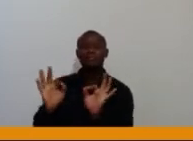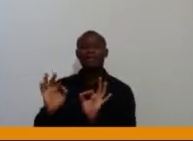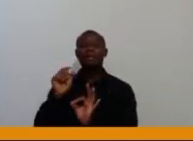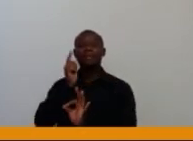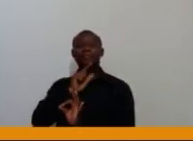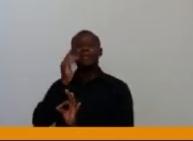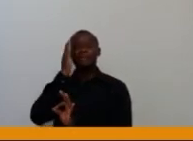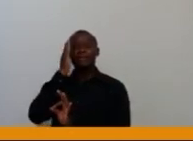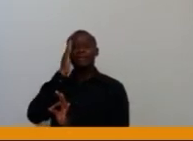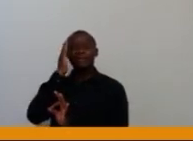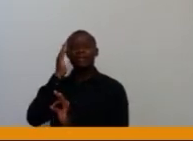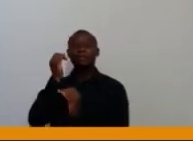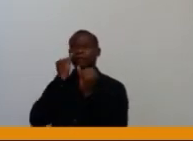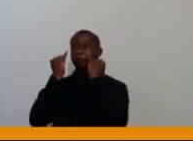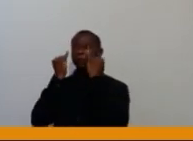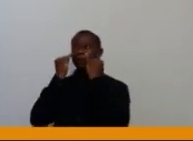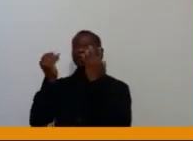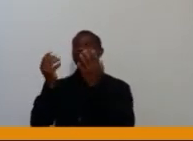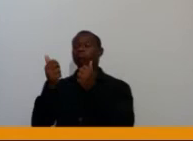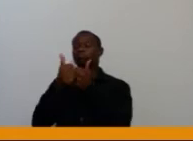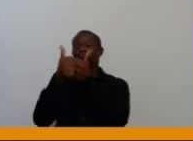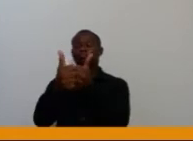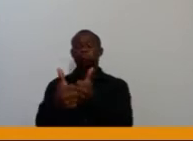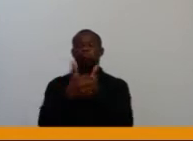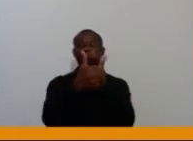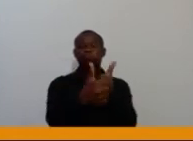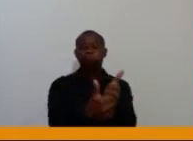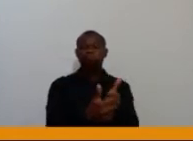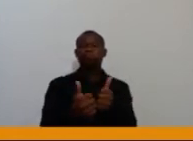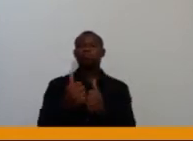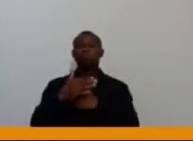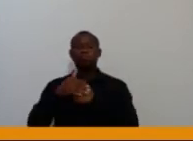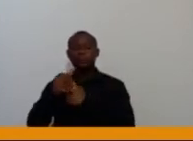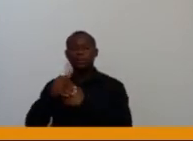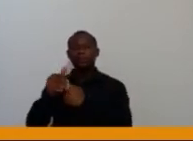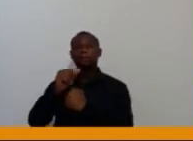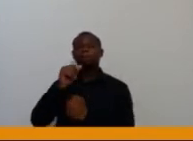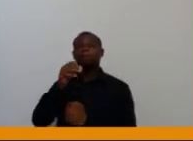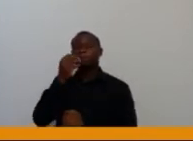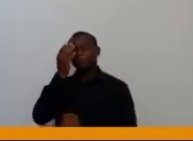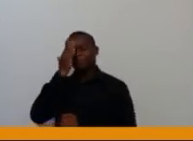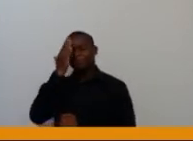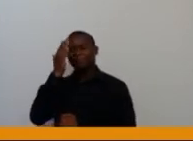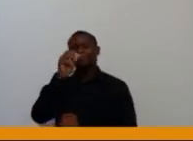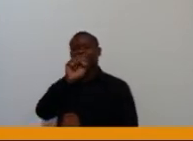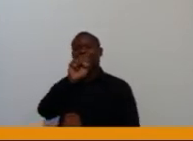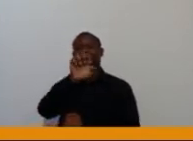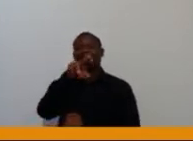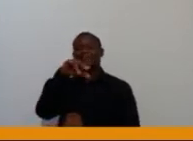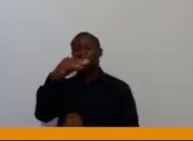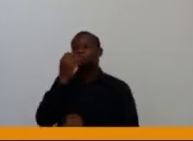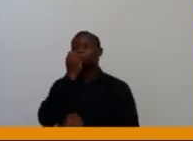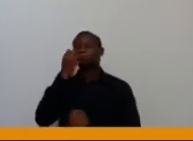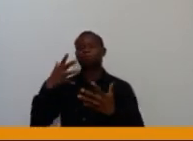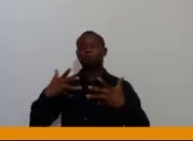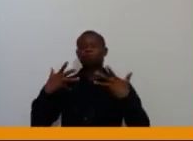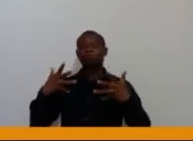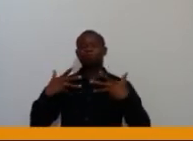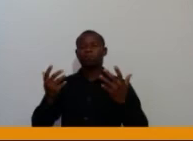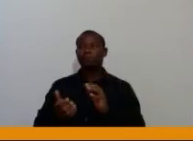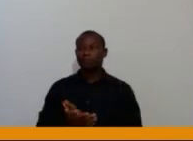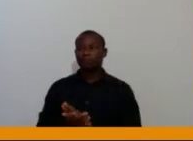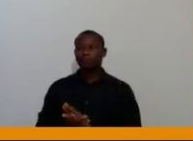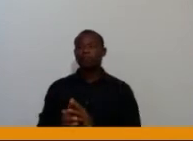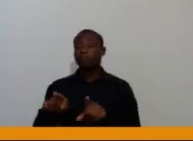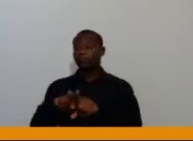tenho certeza. Então, nós estamos aqui ávidos por ouvi-la e apresentar essa